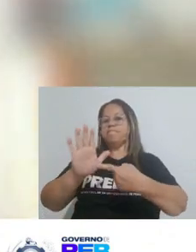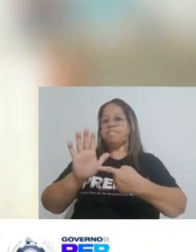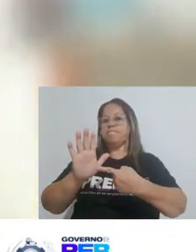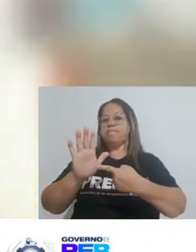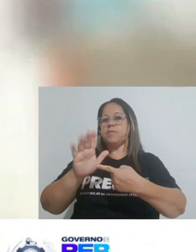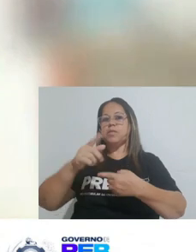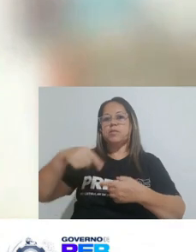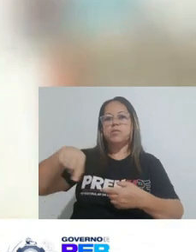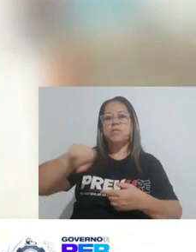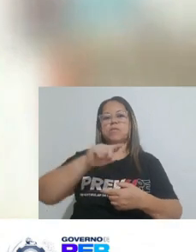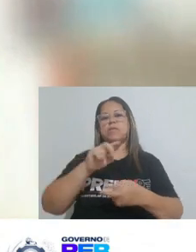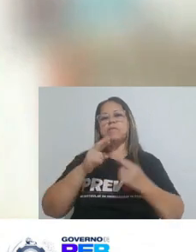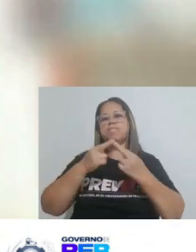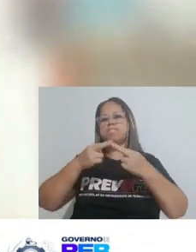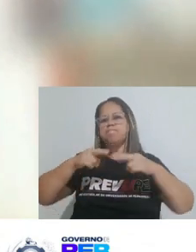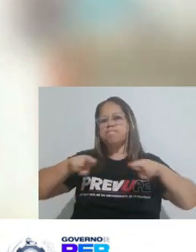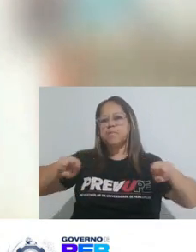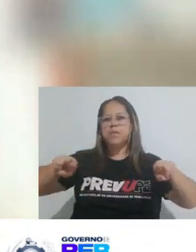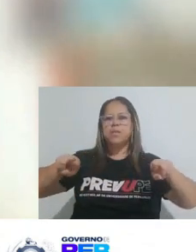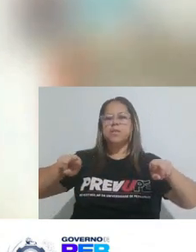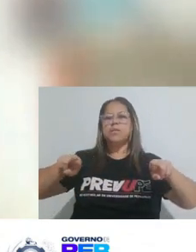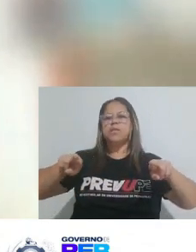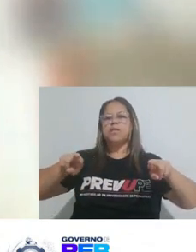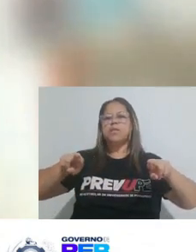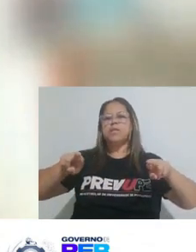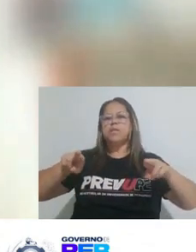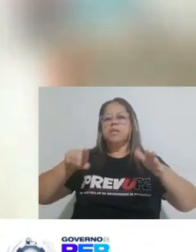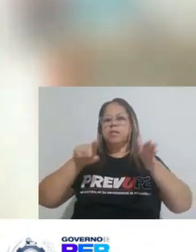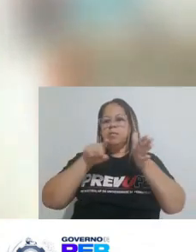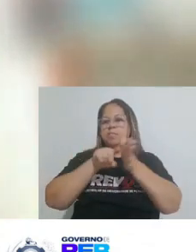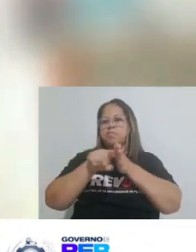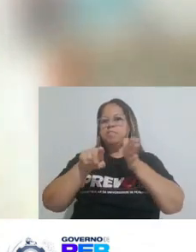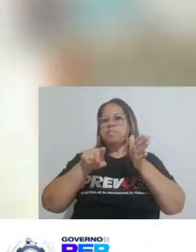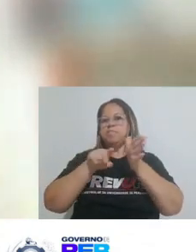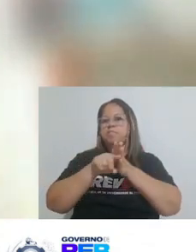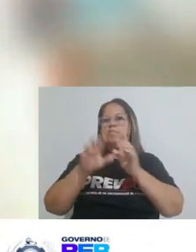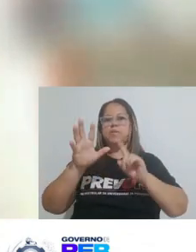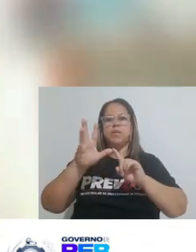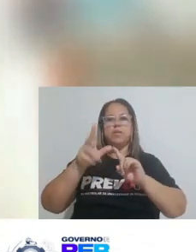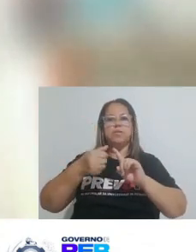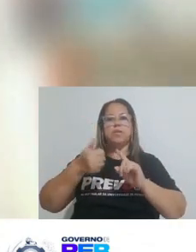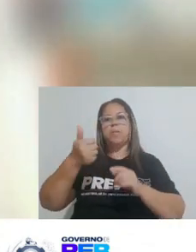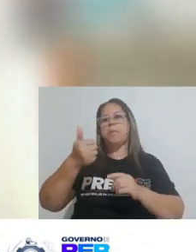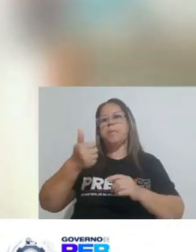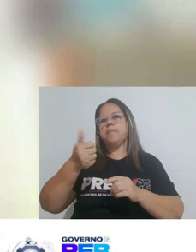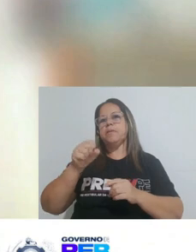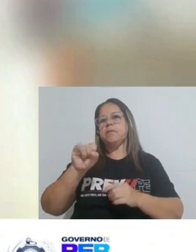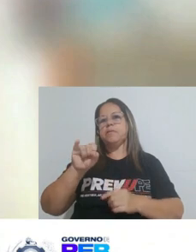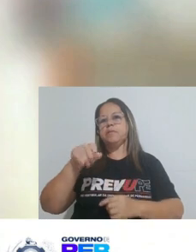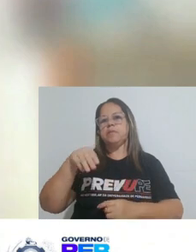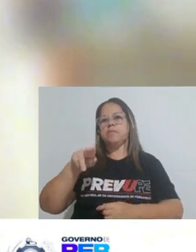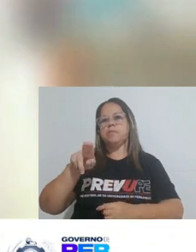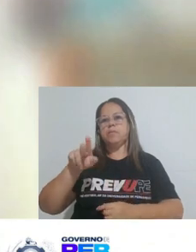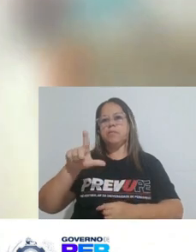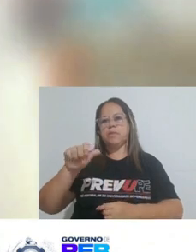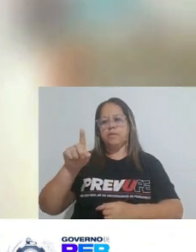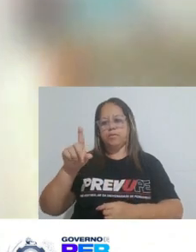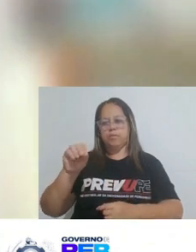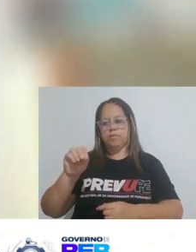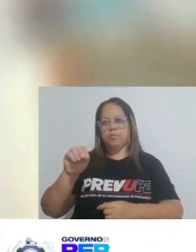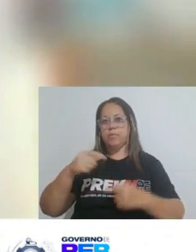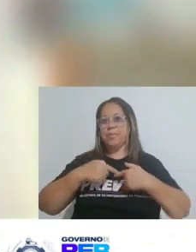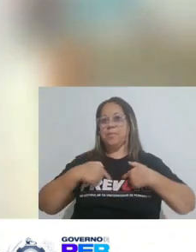a resolução das questões de física do primeiro simulado do Prevuc de 2023.